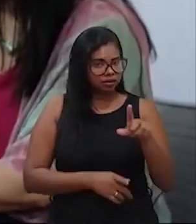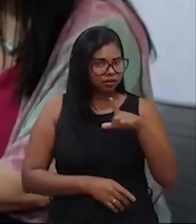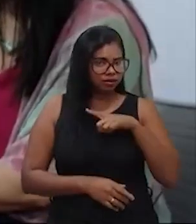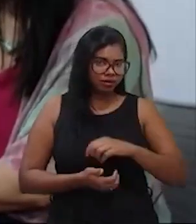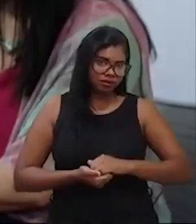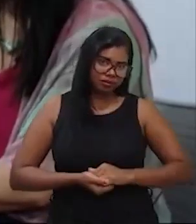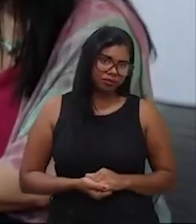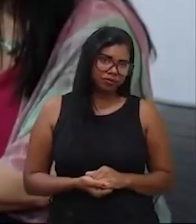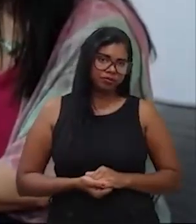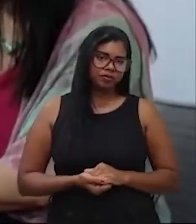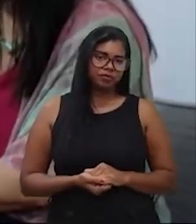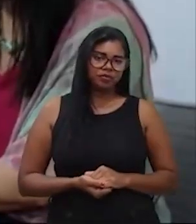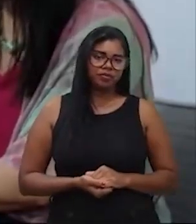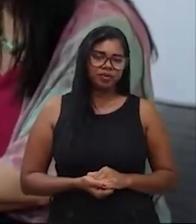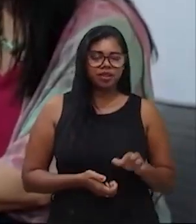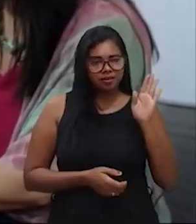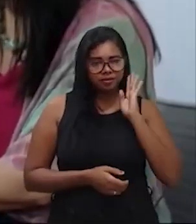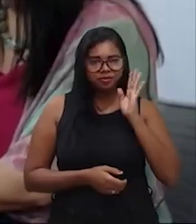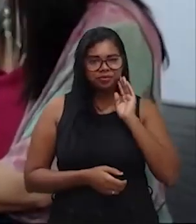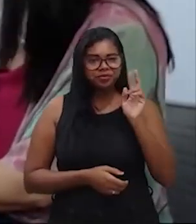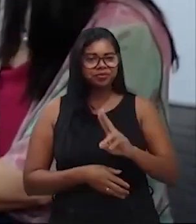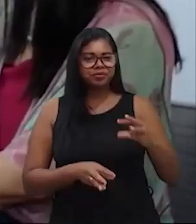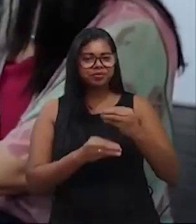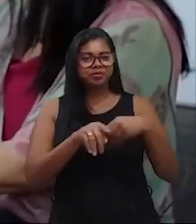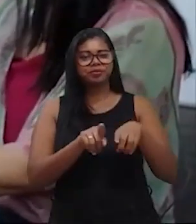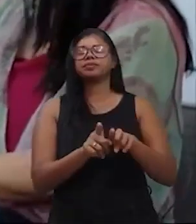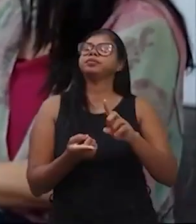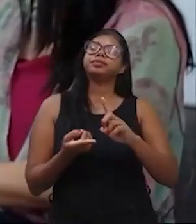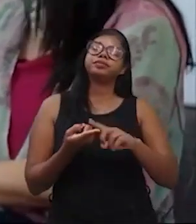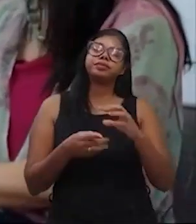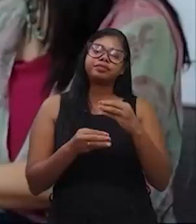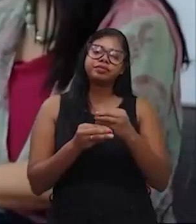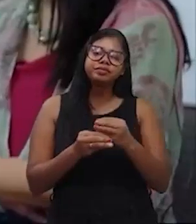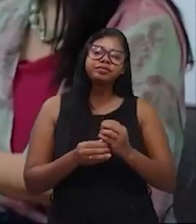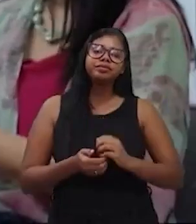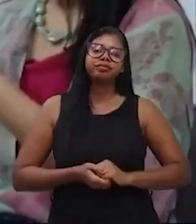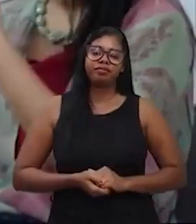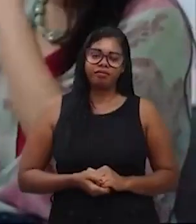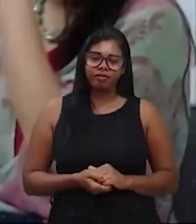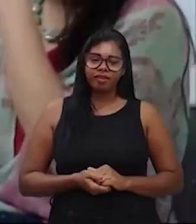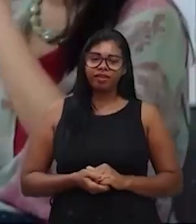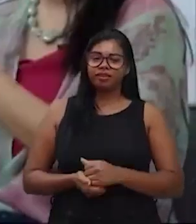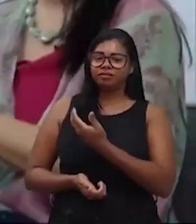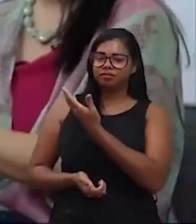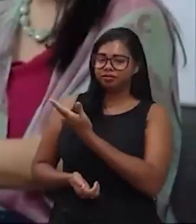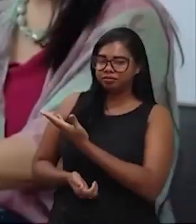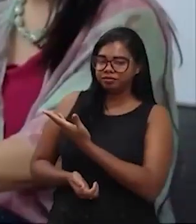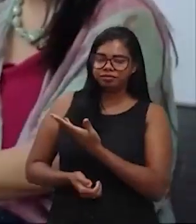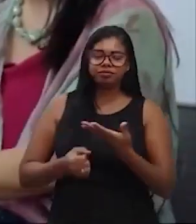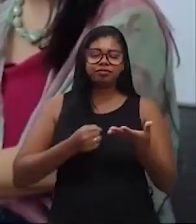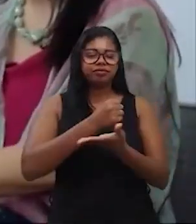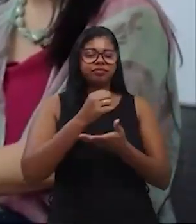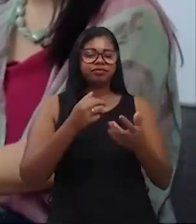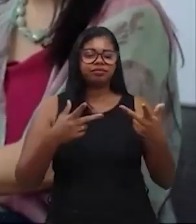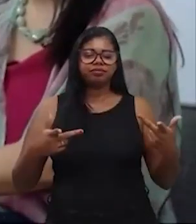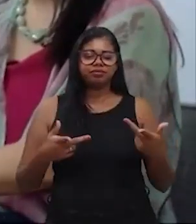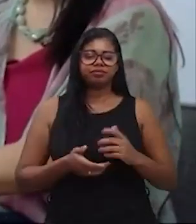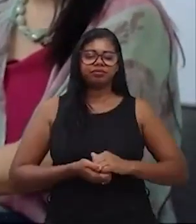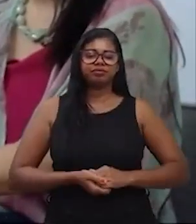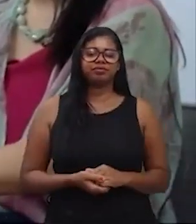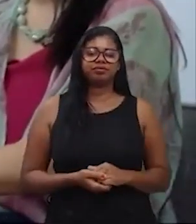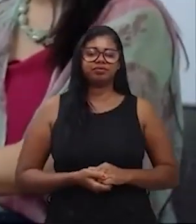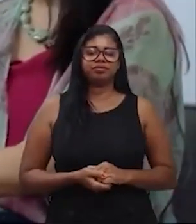tem, como ficaria massa a gente utilizar esse padrão, né? Ou, enfim, essa padronagem aí como base para alguma coisa.